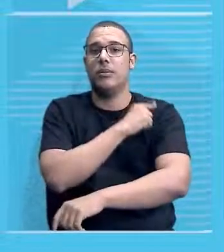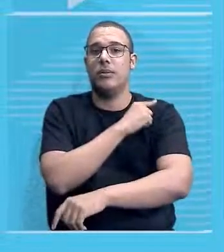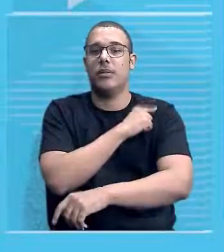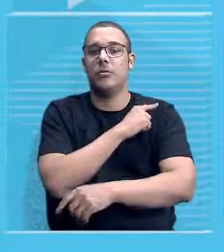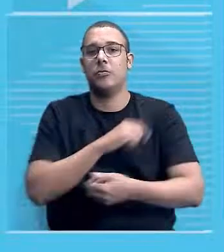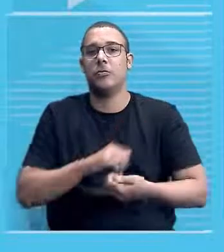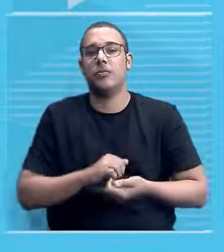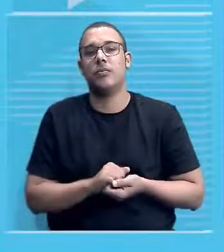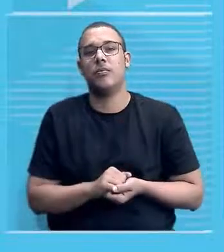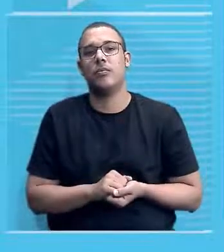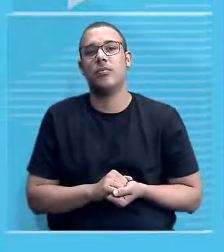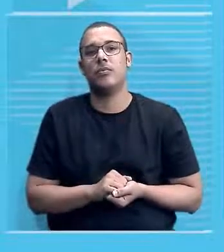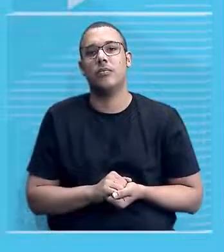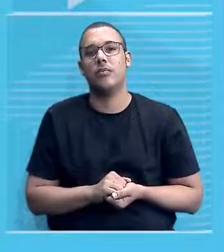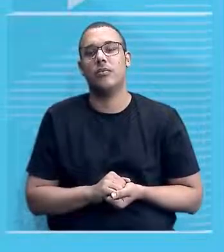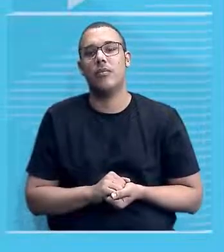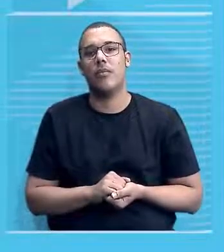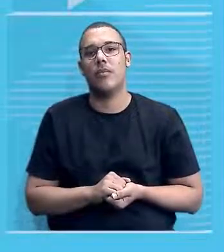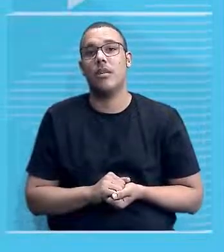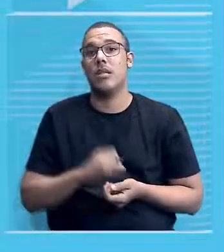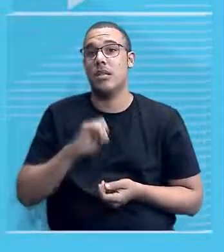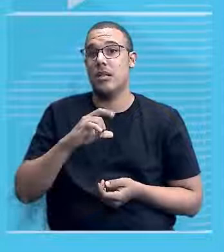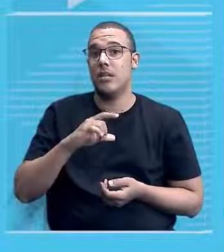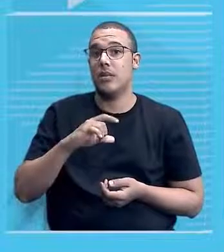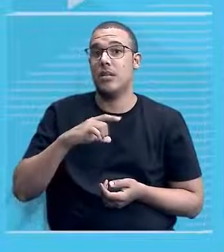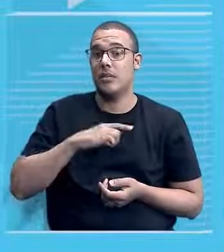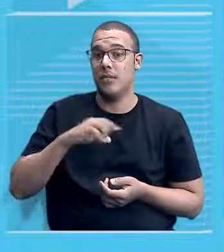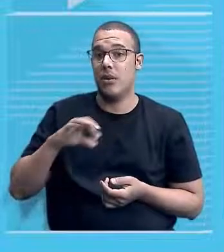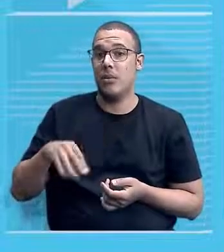a se tiver oportunidade